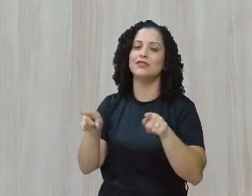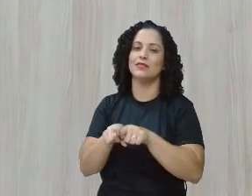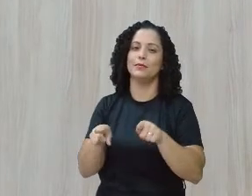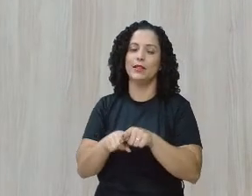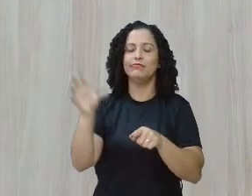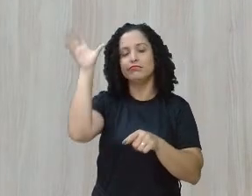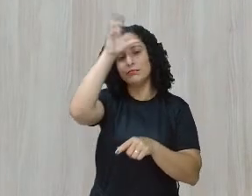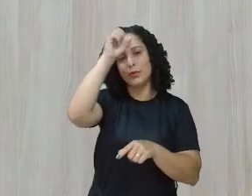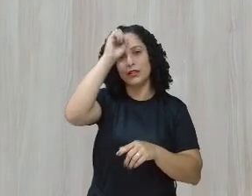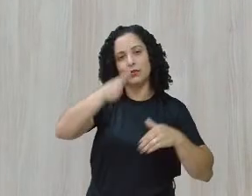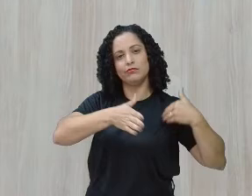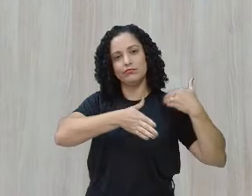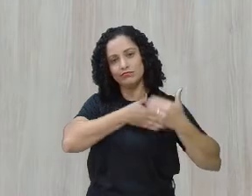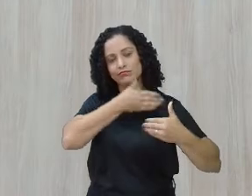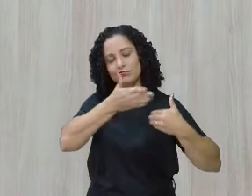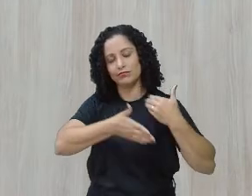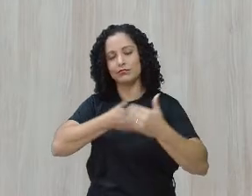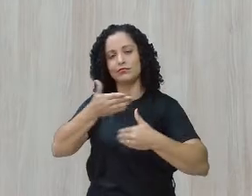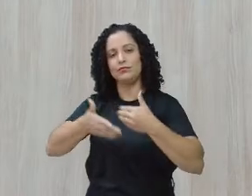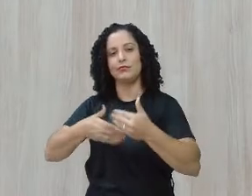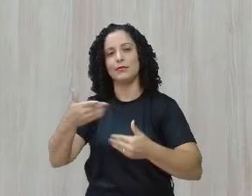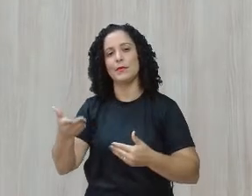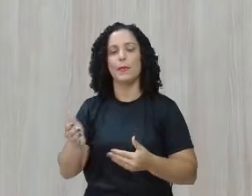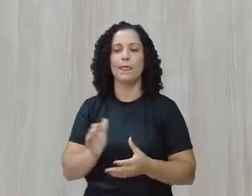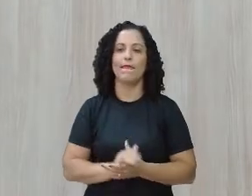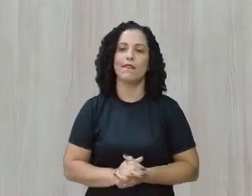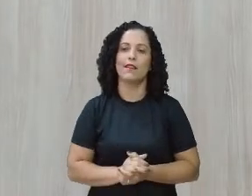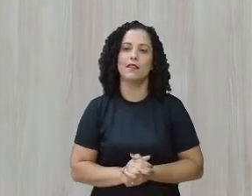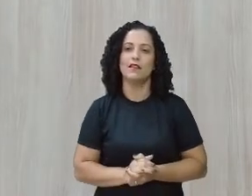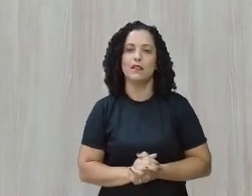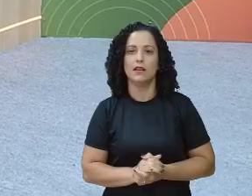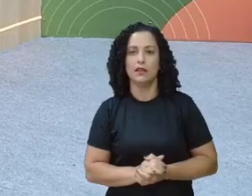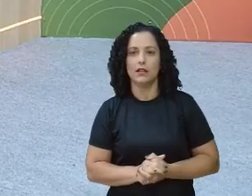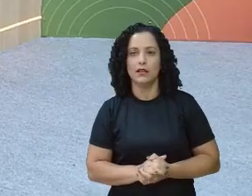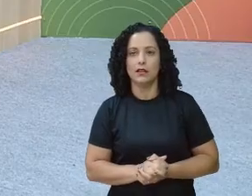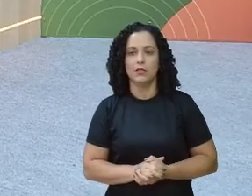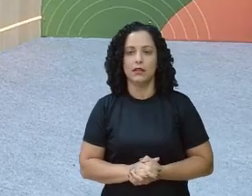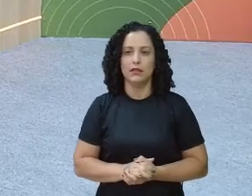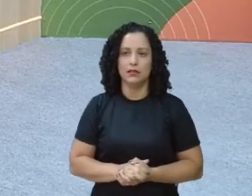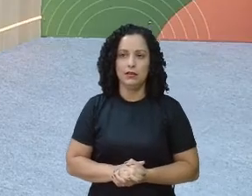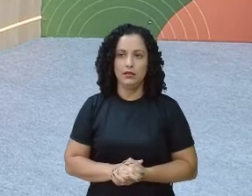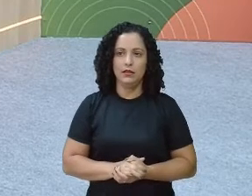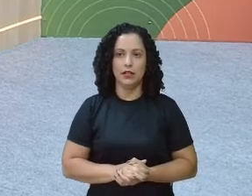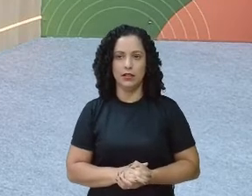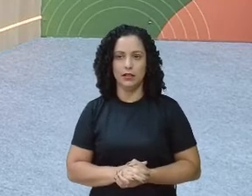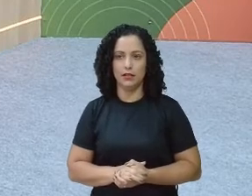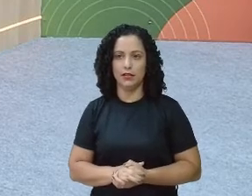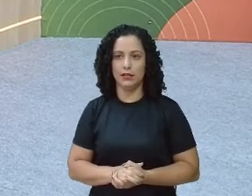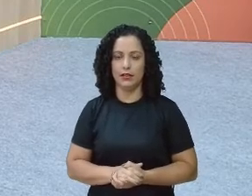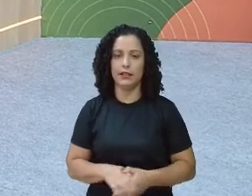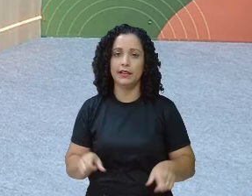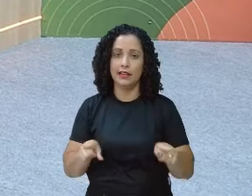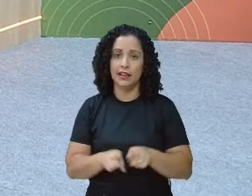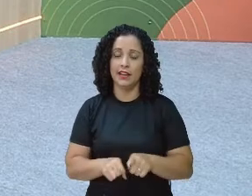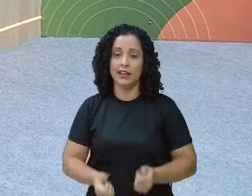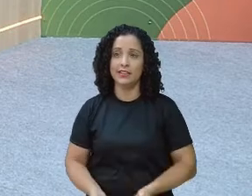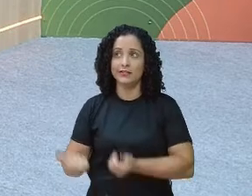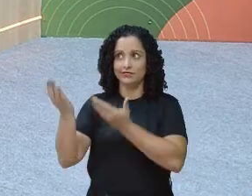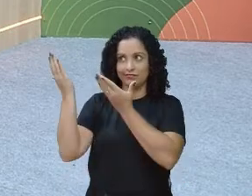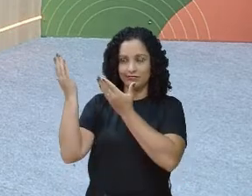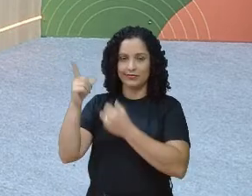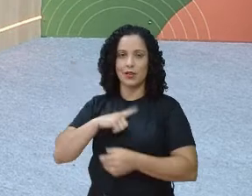vai aprendendo a utilizar ao longo da vida. Pulei aqui. Então, a gente tem aqui uma música da